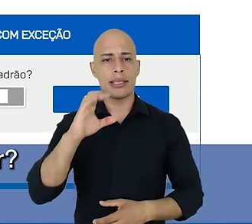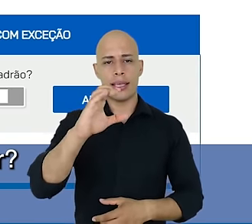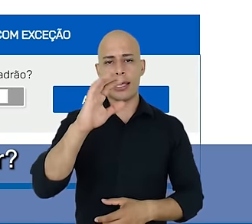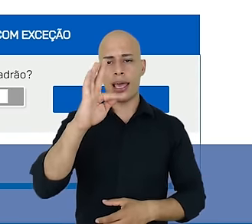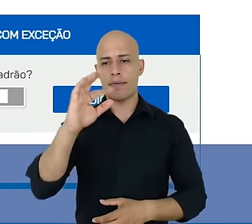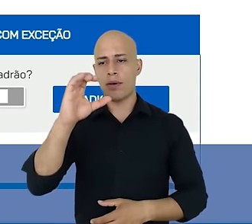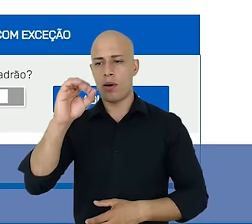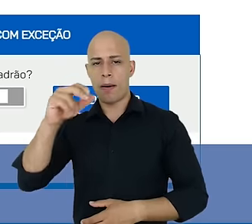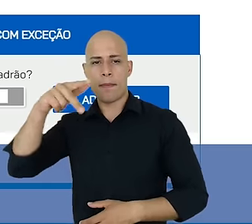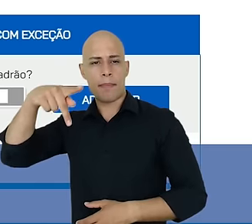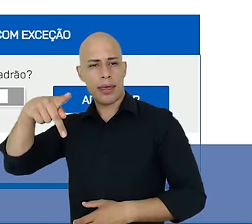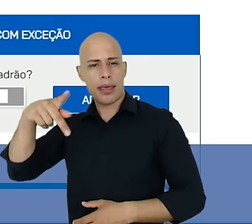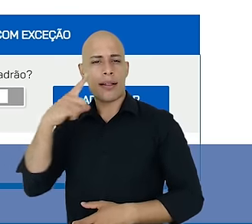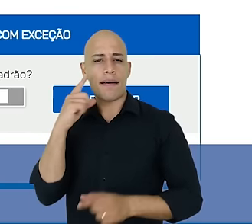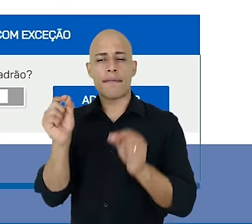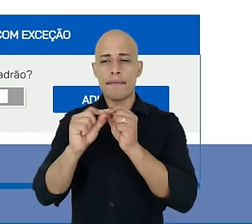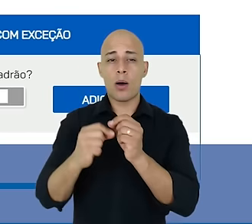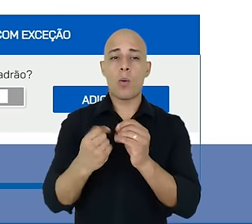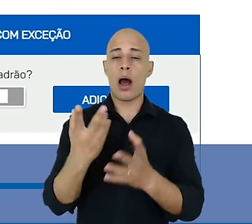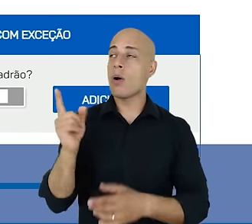aqui ó é a